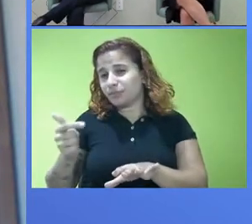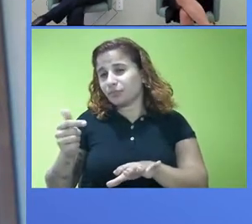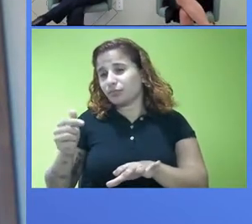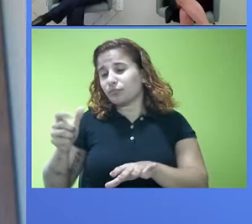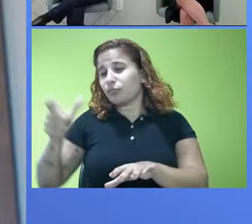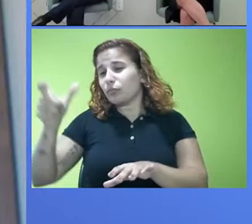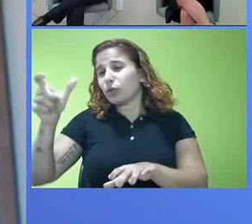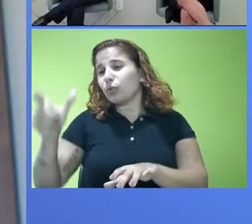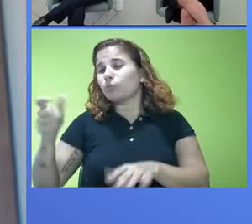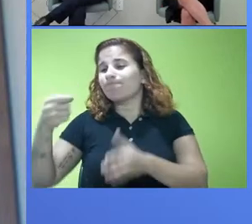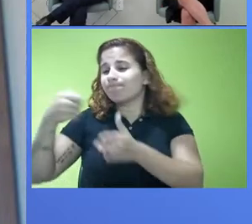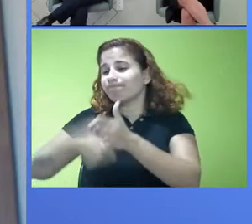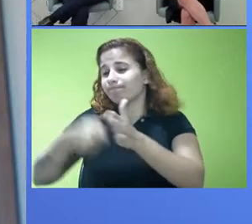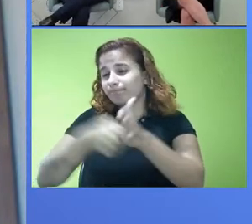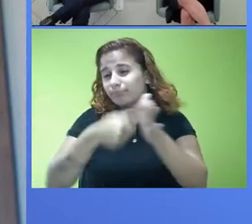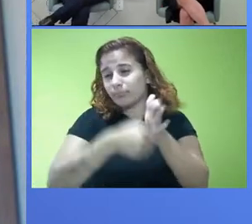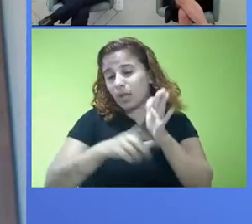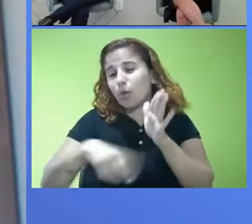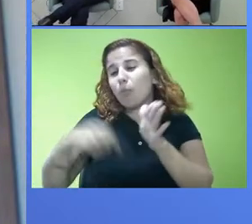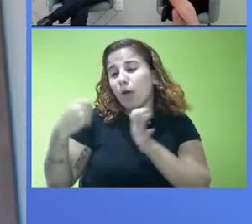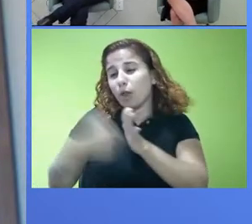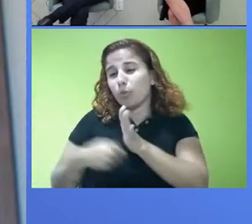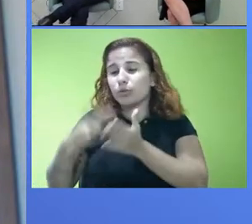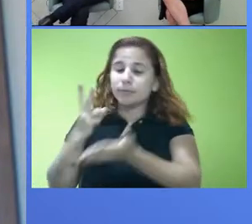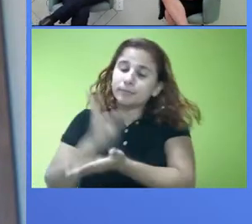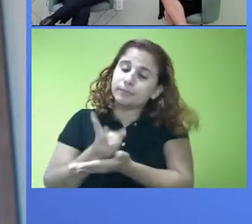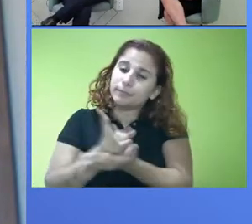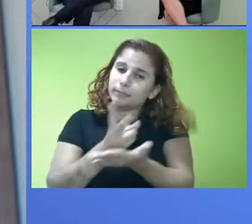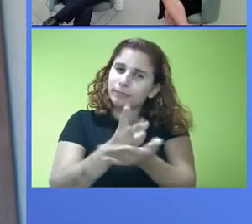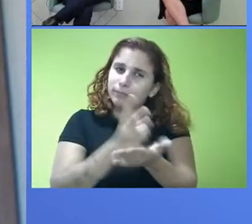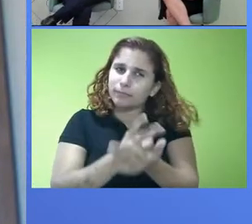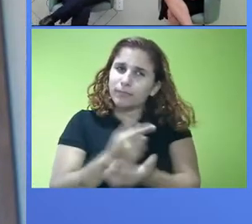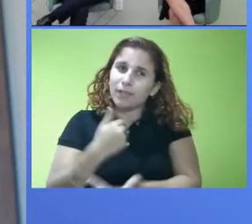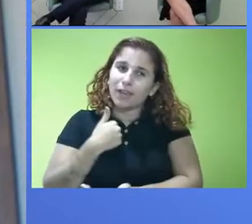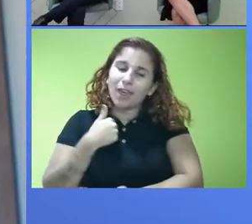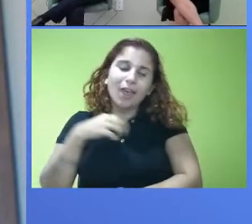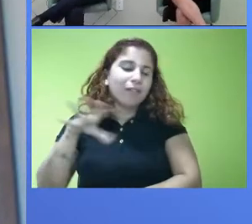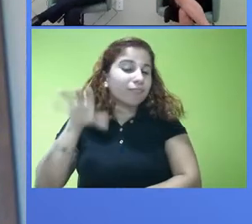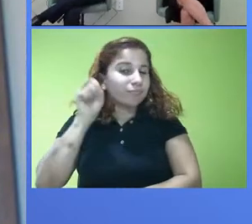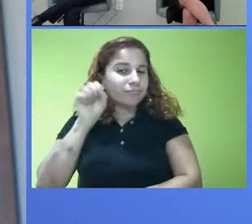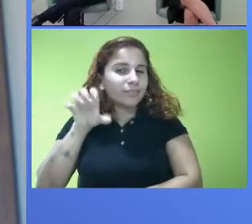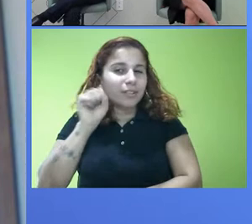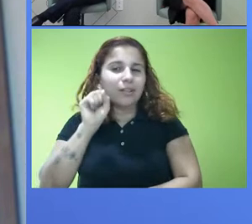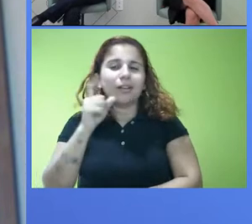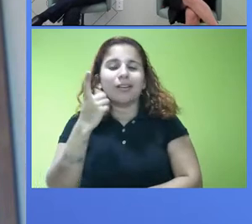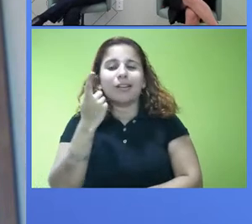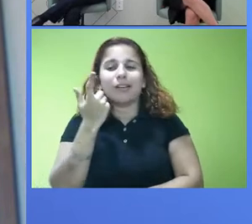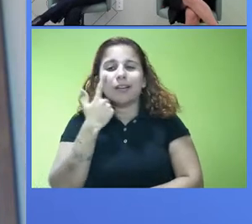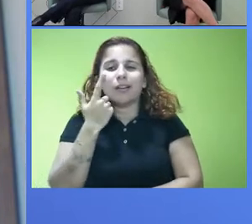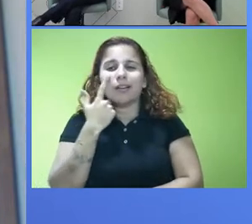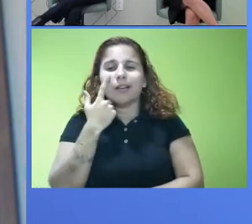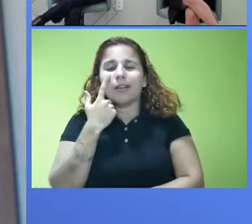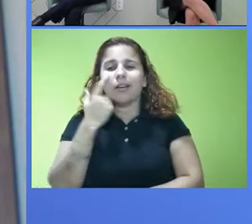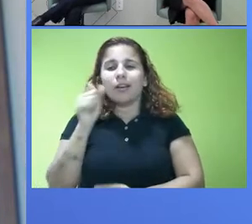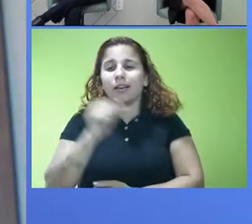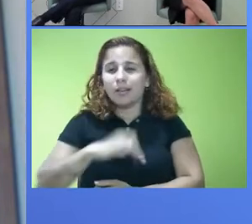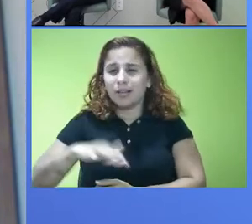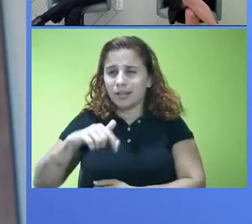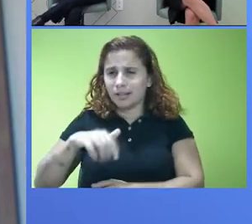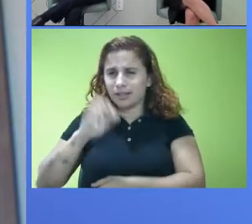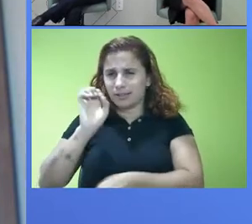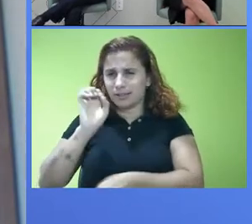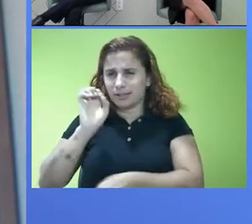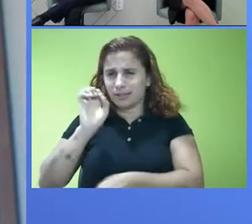luta constante. E aí a gente estava aqui te ouvindo e falando, eu e Nara, que nós aqui no Espírito Santo temos provocado um pouco esse debate,